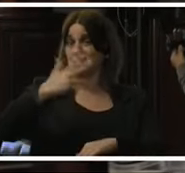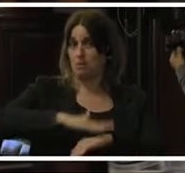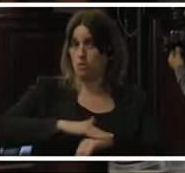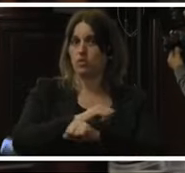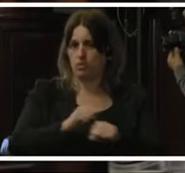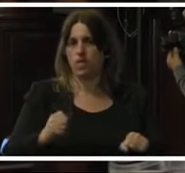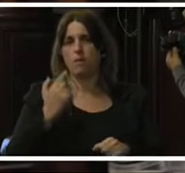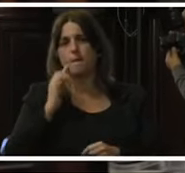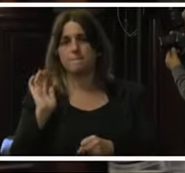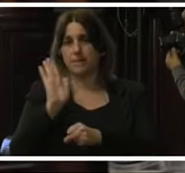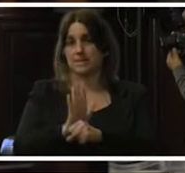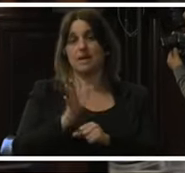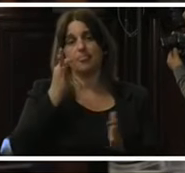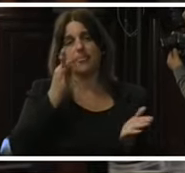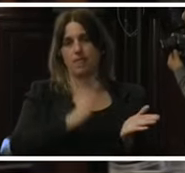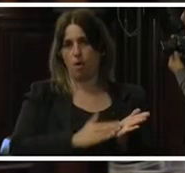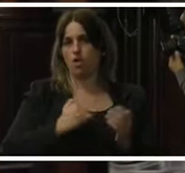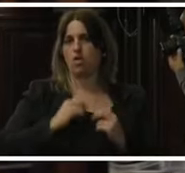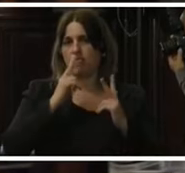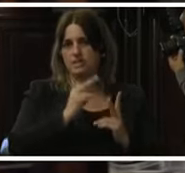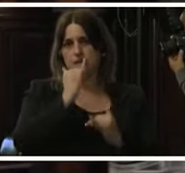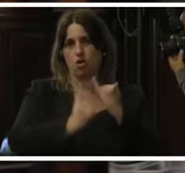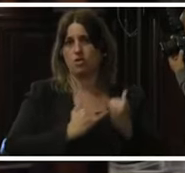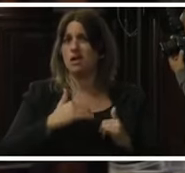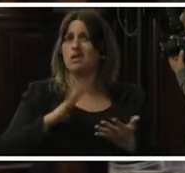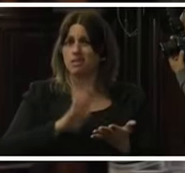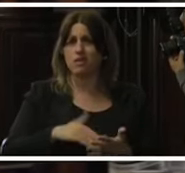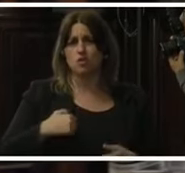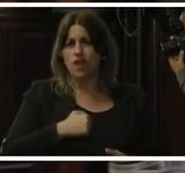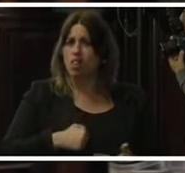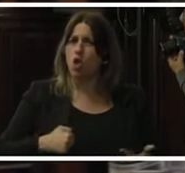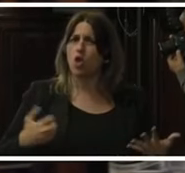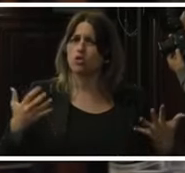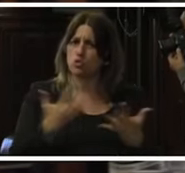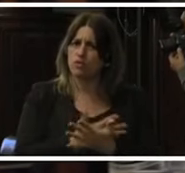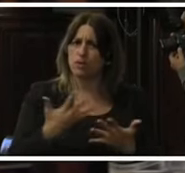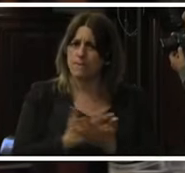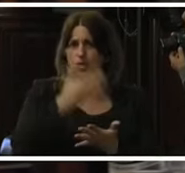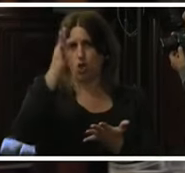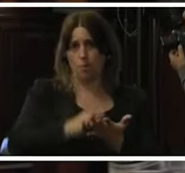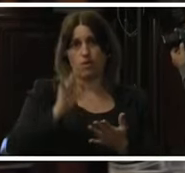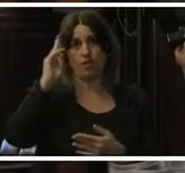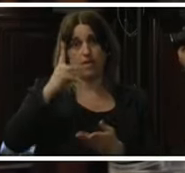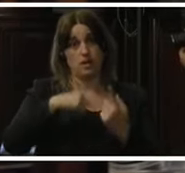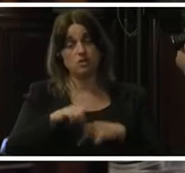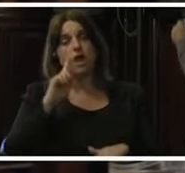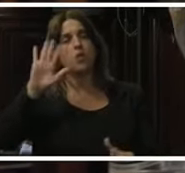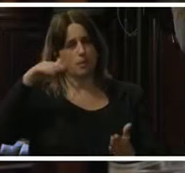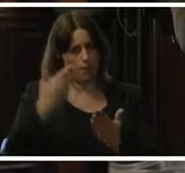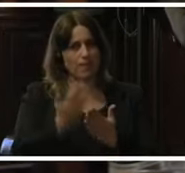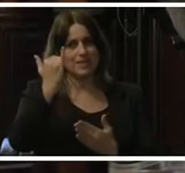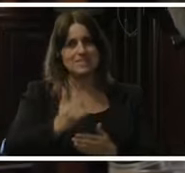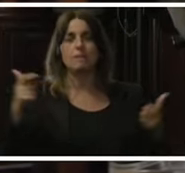a dor dos povos indígenas e por isso os peticionários tem uma proposta para a comissão é